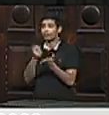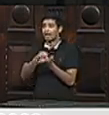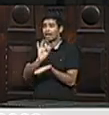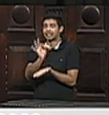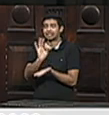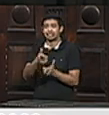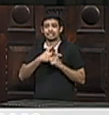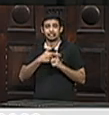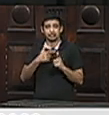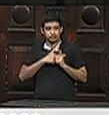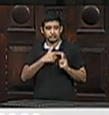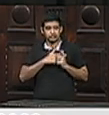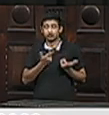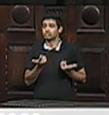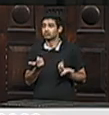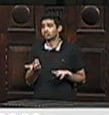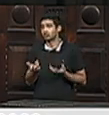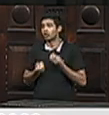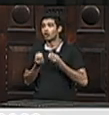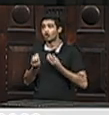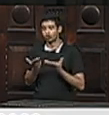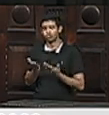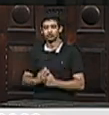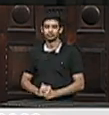Deputado Paulo Melo.